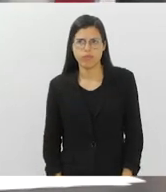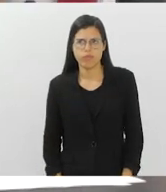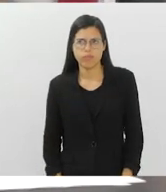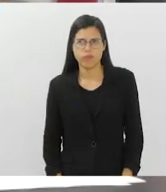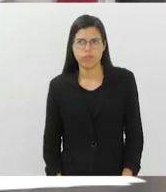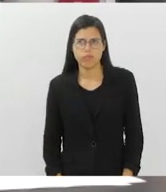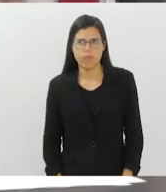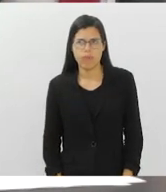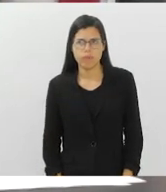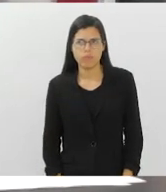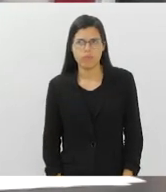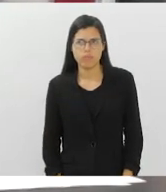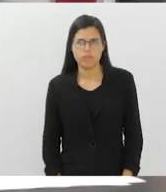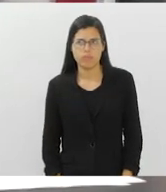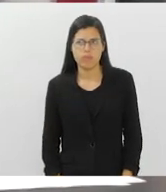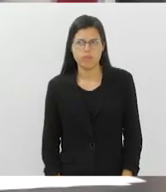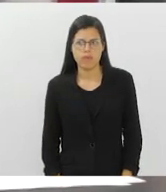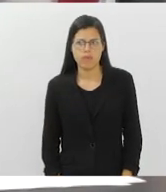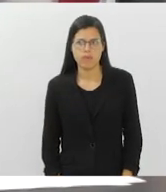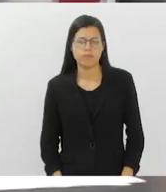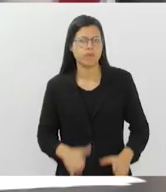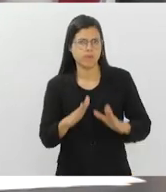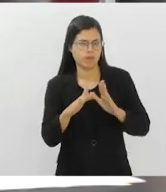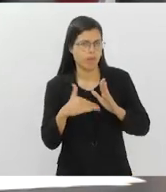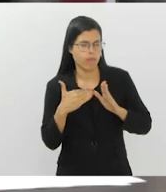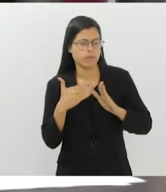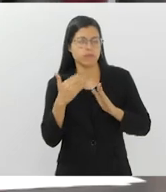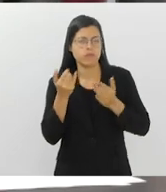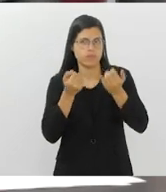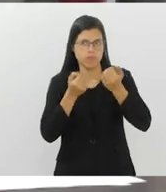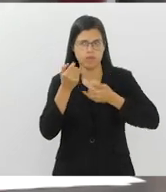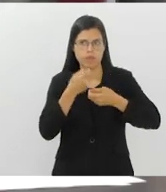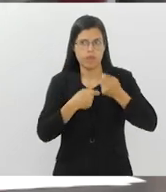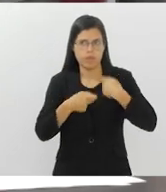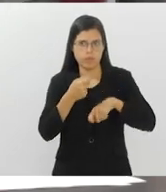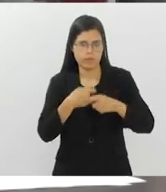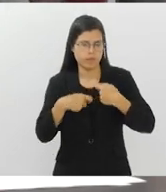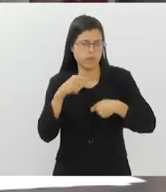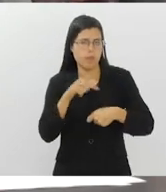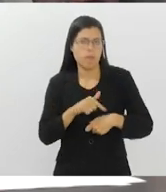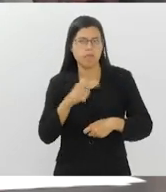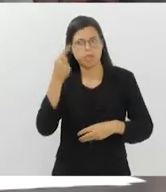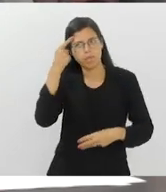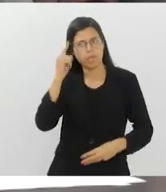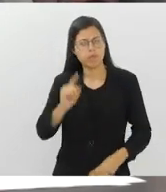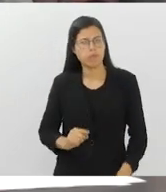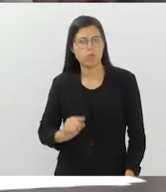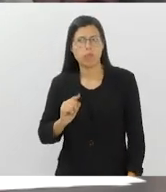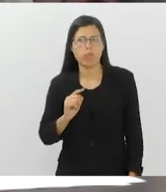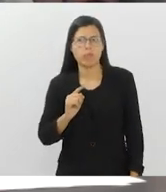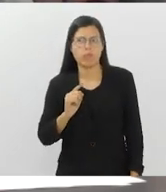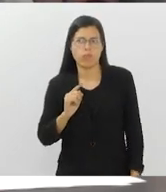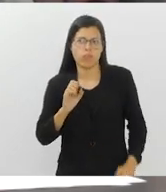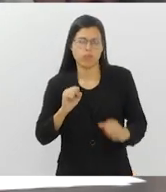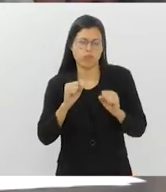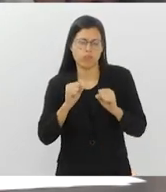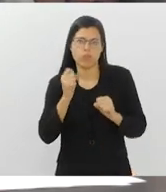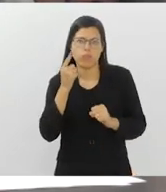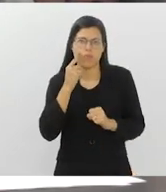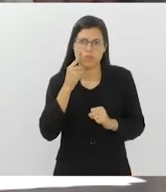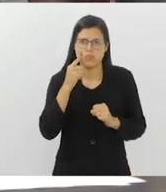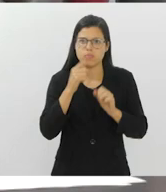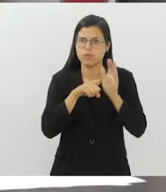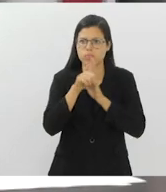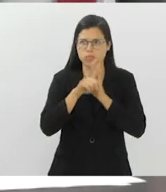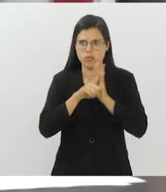enviaram as informações financeiras. Não sei se da maneira que ele atende. E aí a gente pode olhar e fazer essa pesquisa. Se tiver alguma